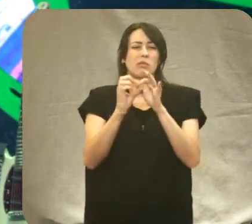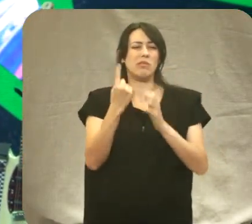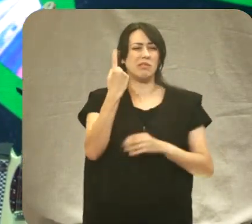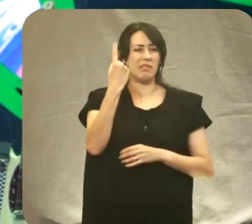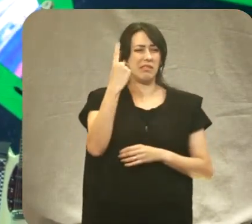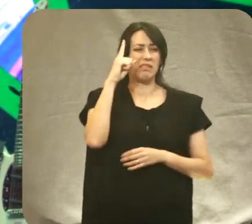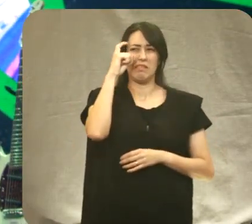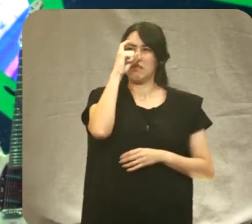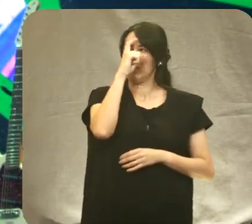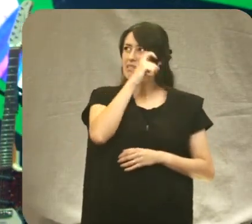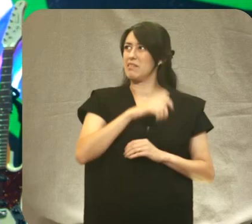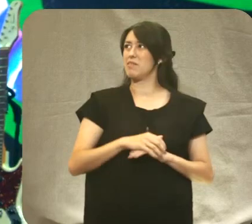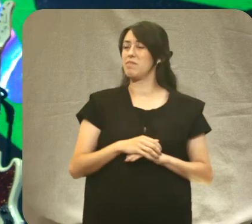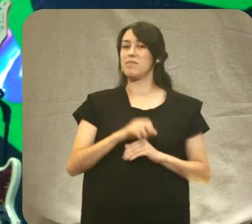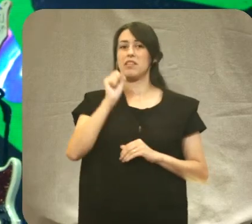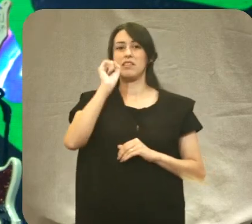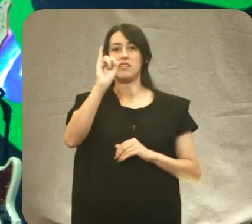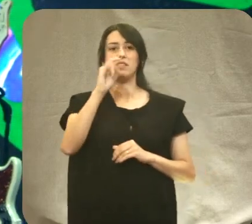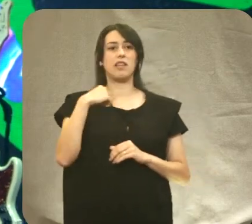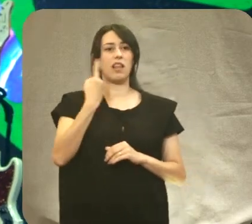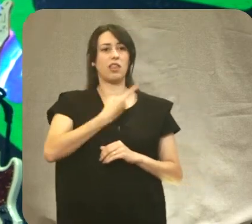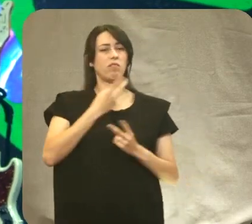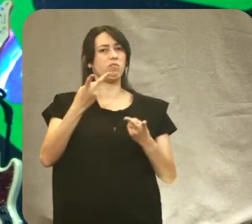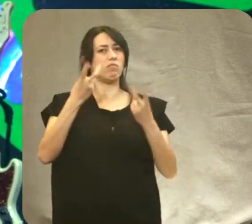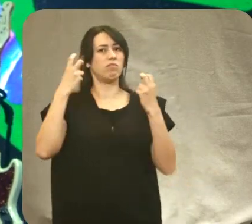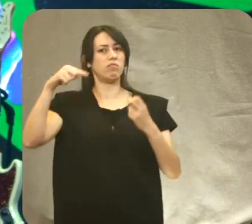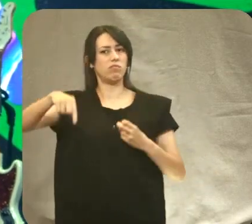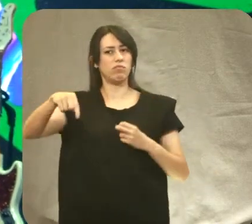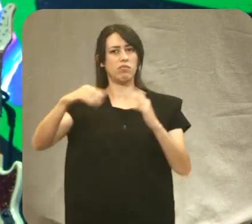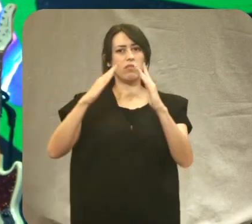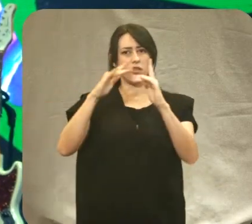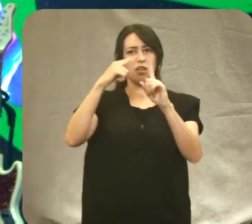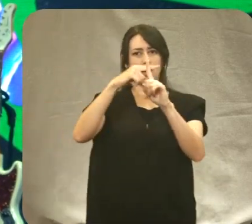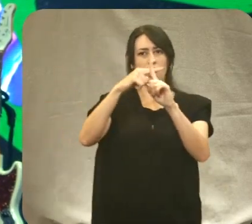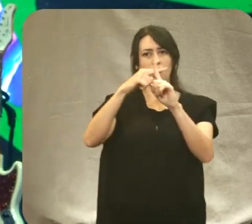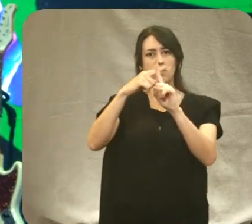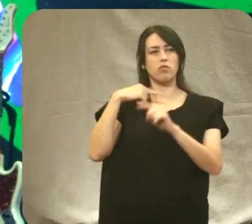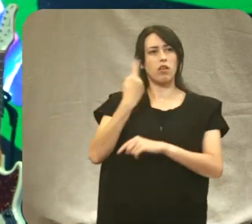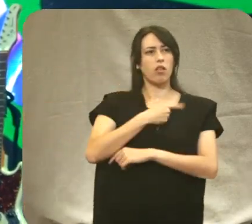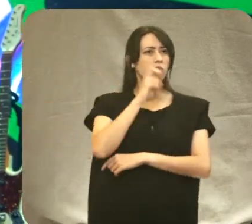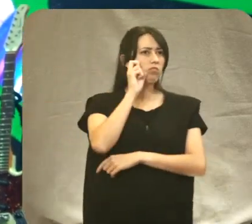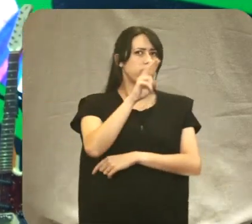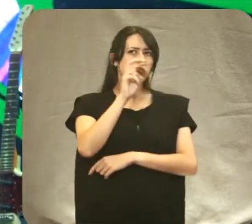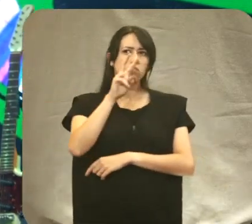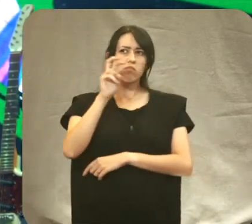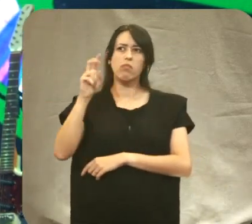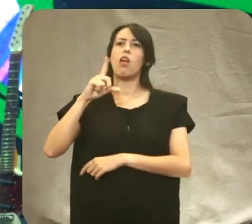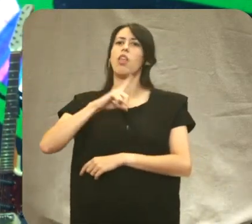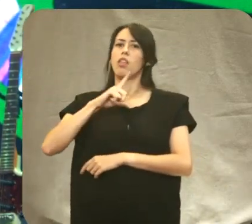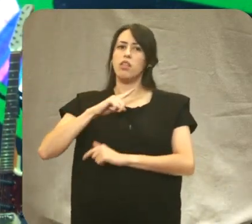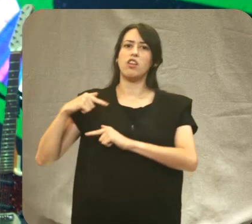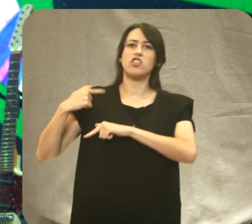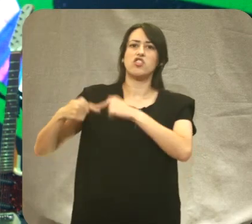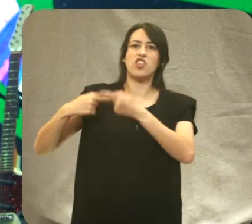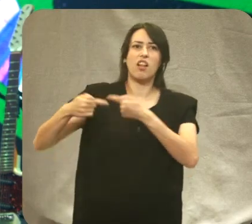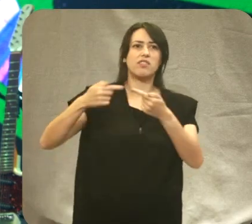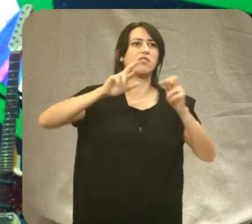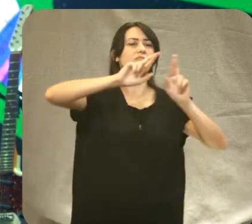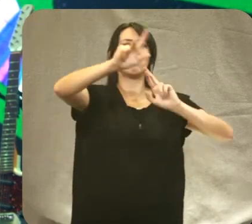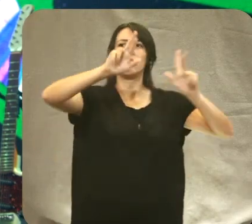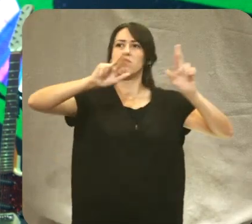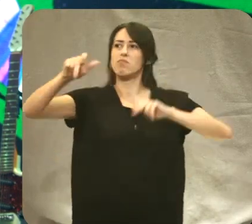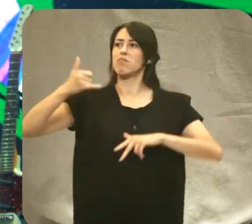Se olharmos para uma igreja como a nossa, vamos encontrar gerações diferentes que